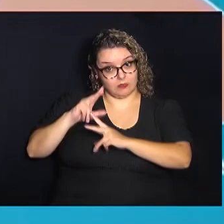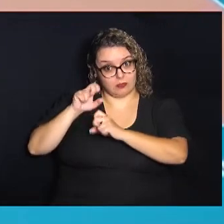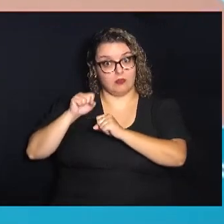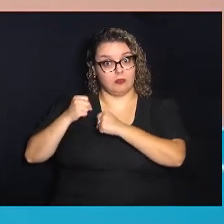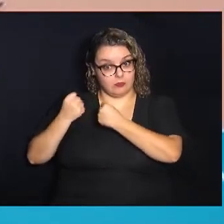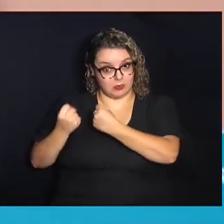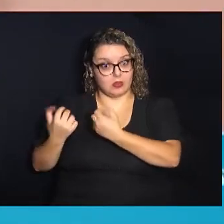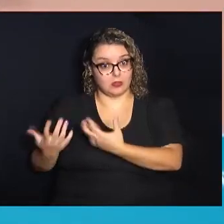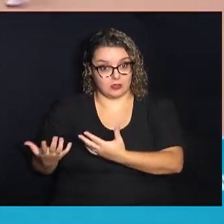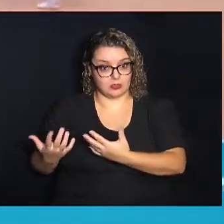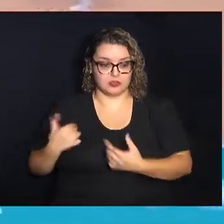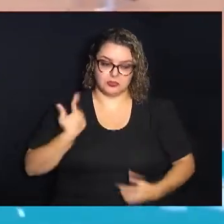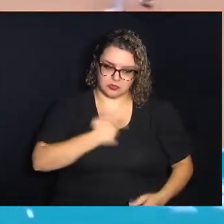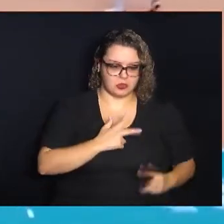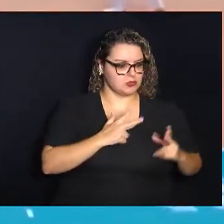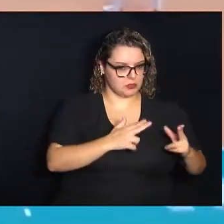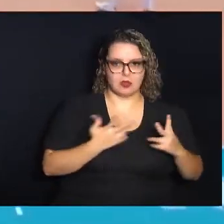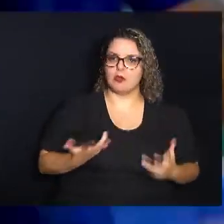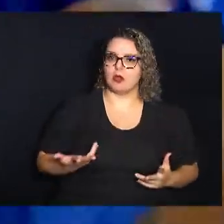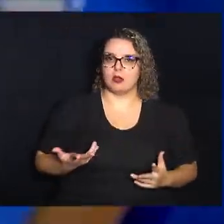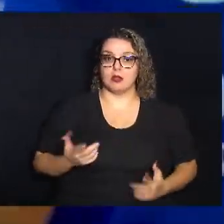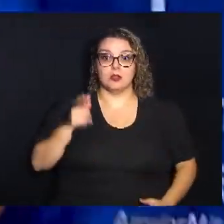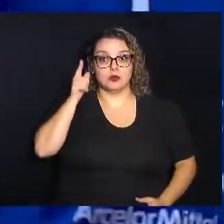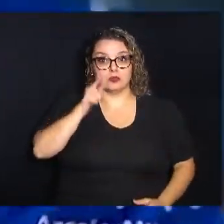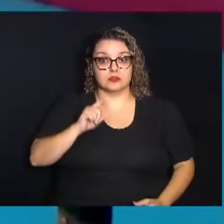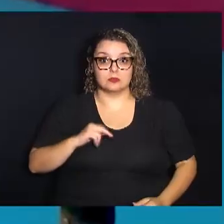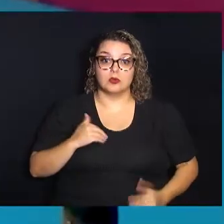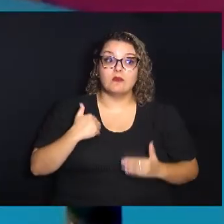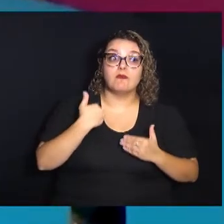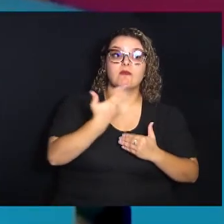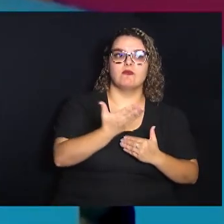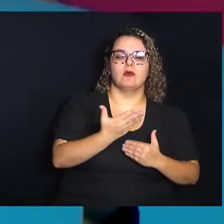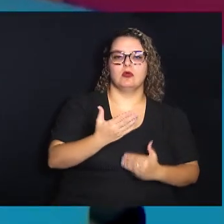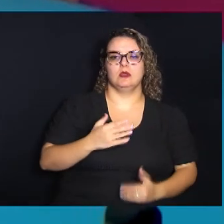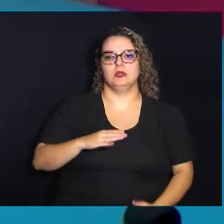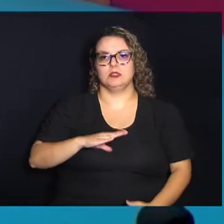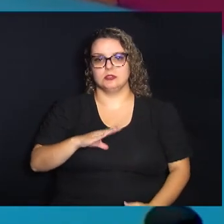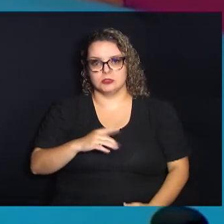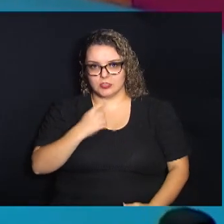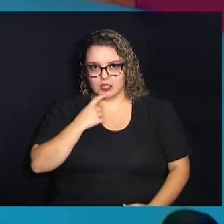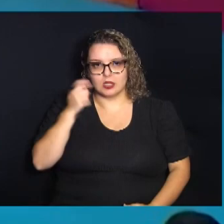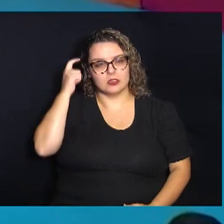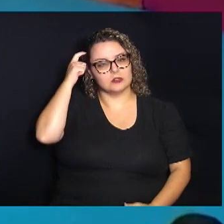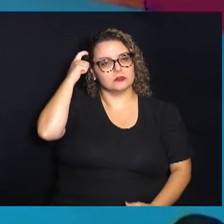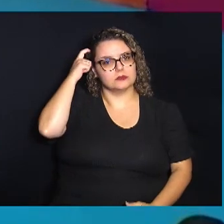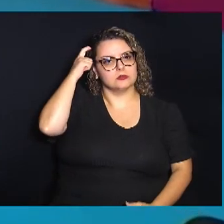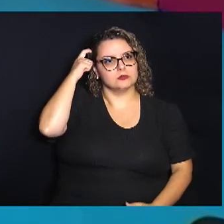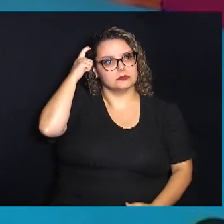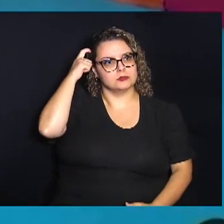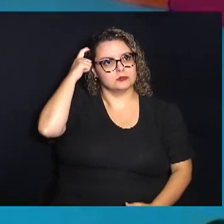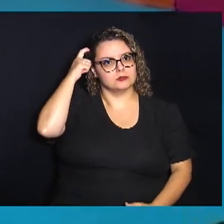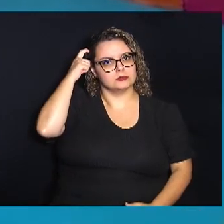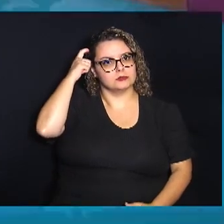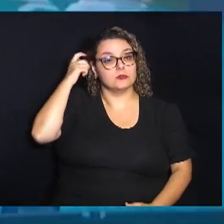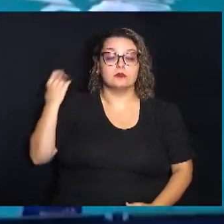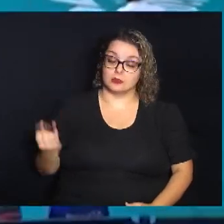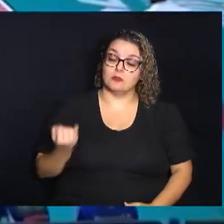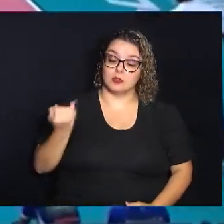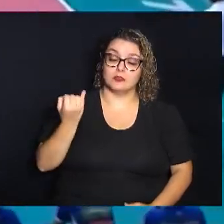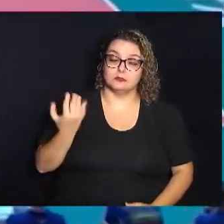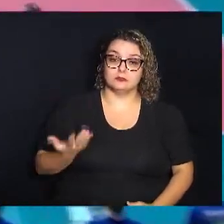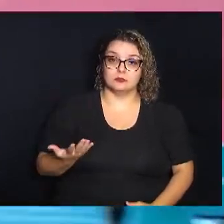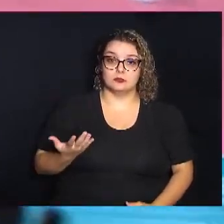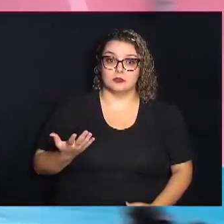conseguiu essa vitória fora de casa, as duas vitórias fora de casa, que foram super importantes. Eu acho que eles não